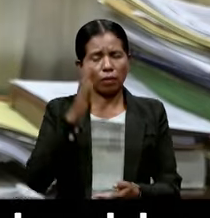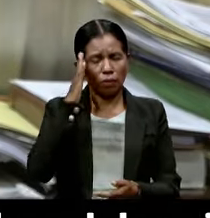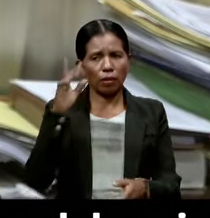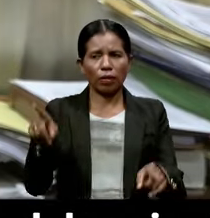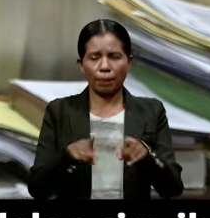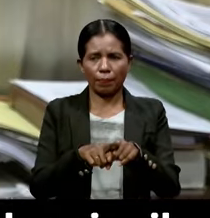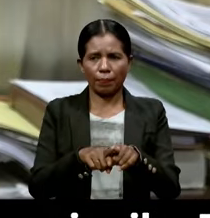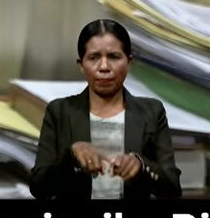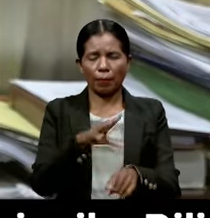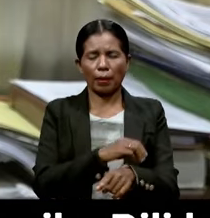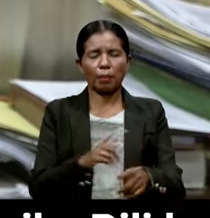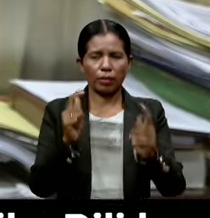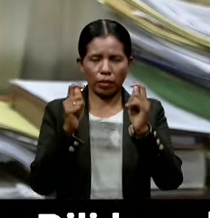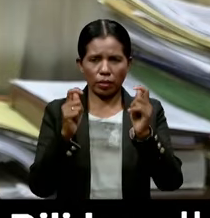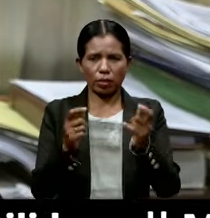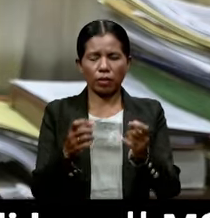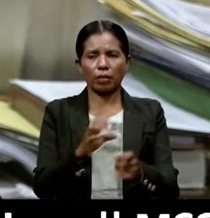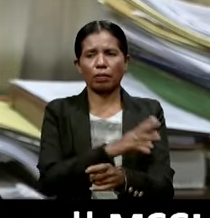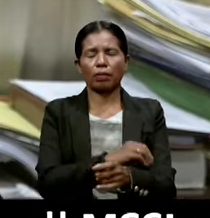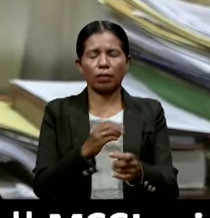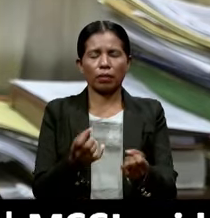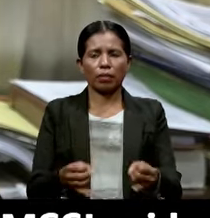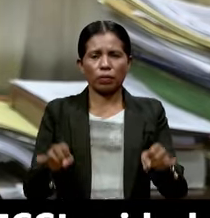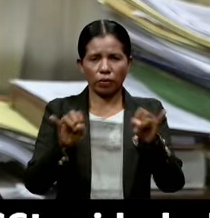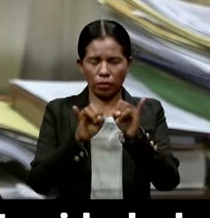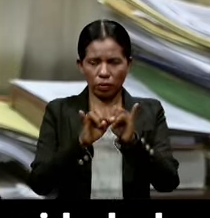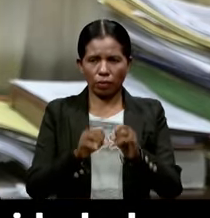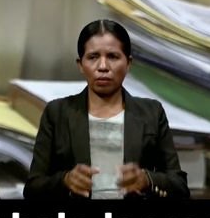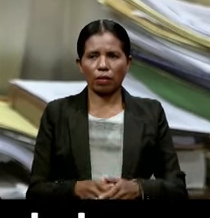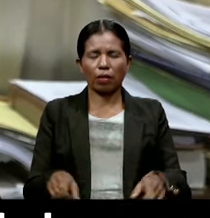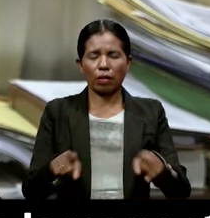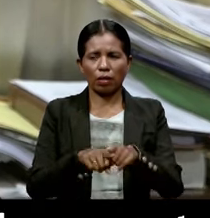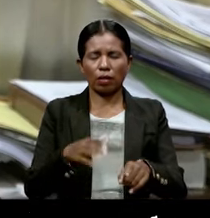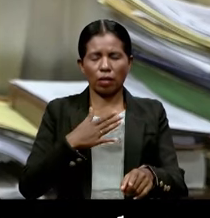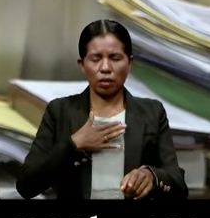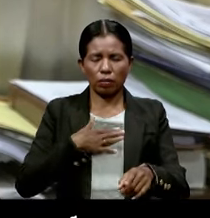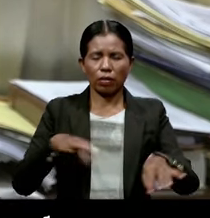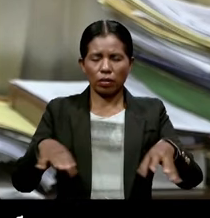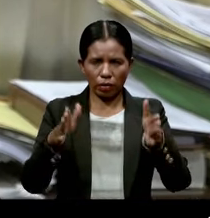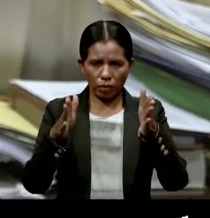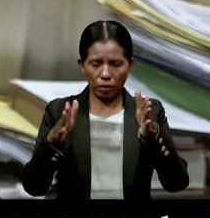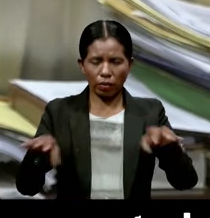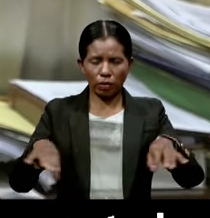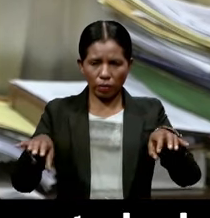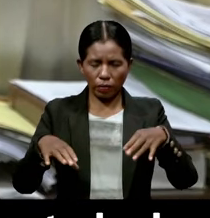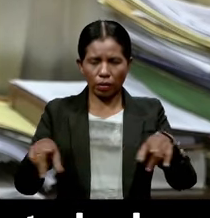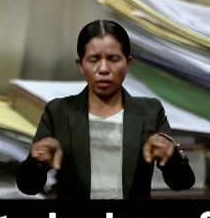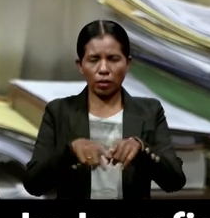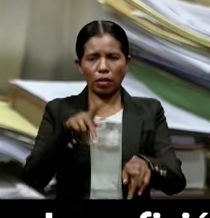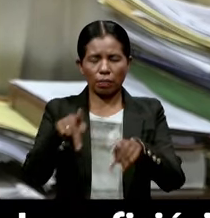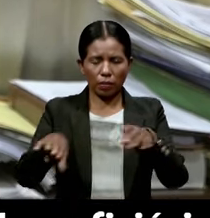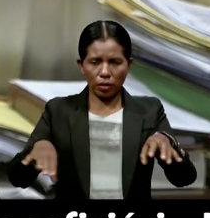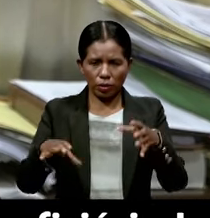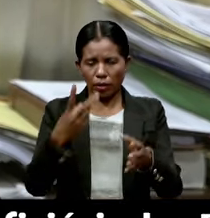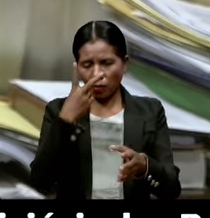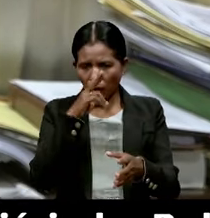bulu testo institusional, nega? Testo institusional ne, nesene hau ne funsang ene, nesa ema teknik profesional para